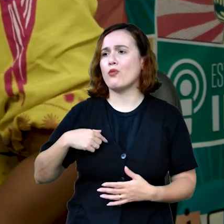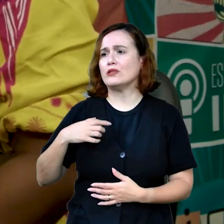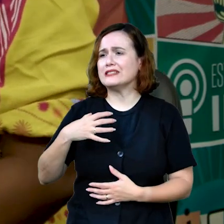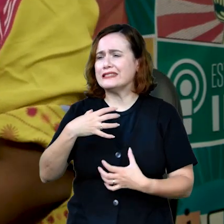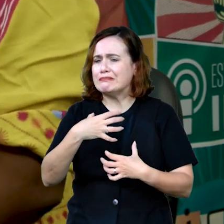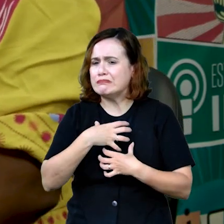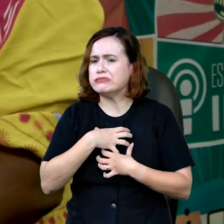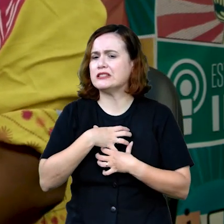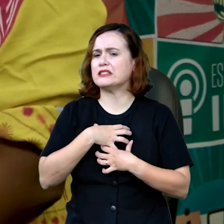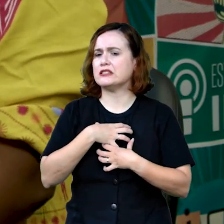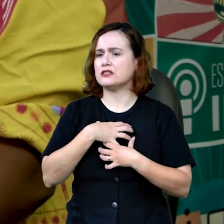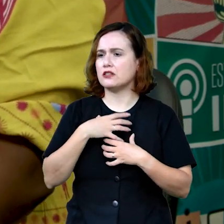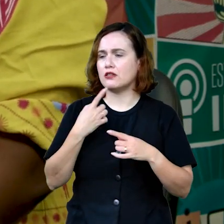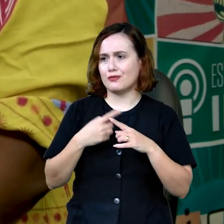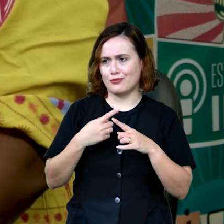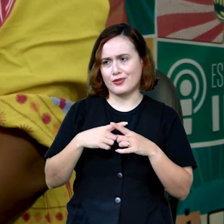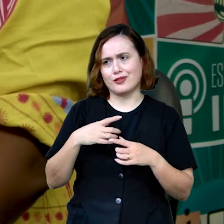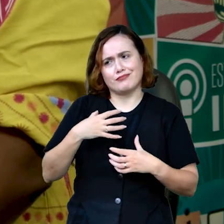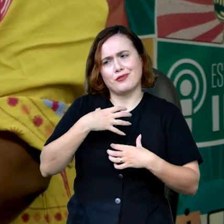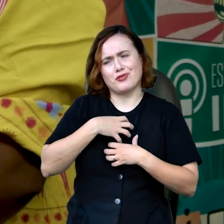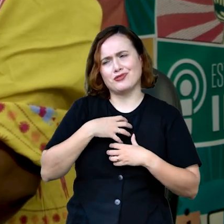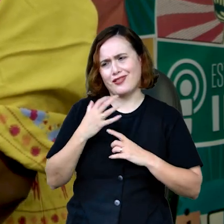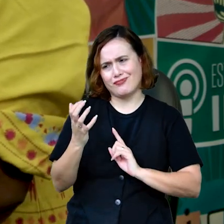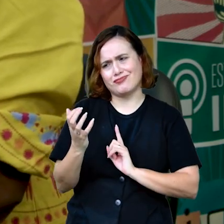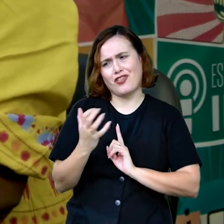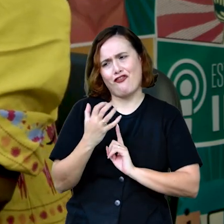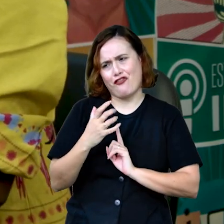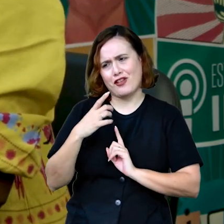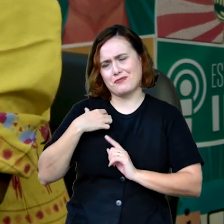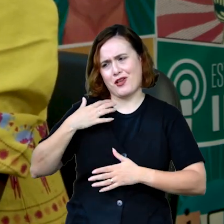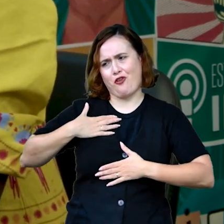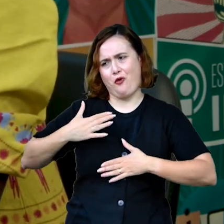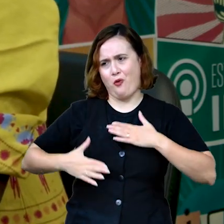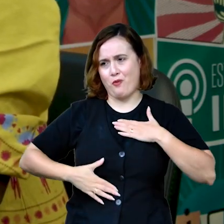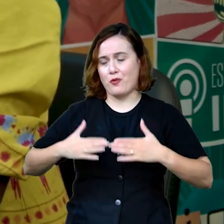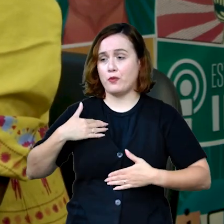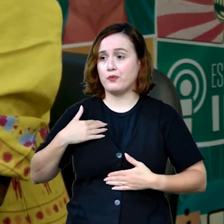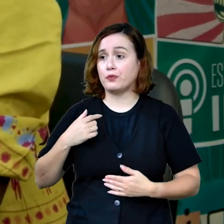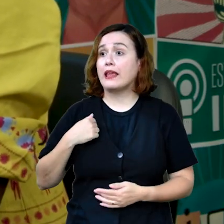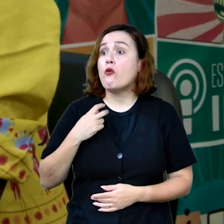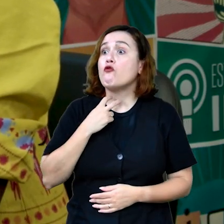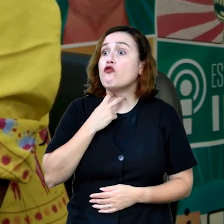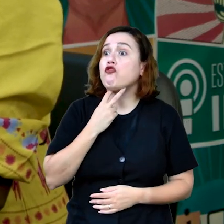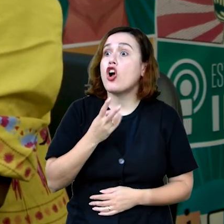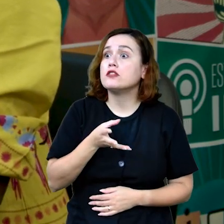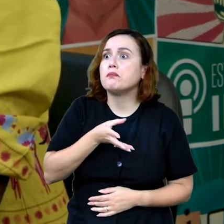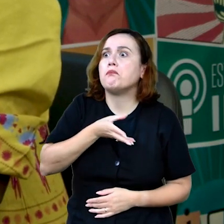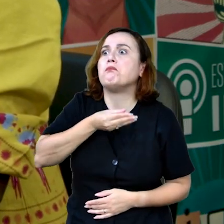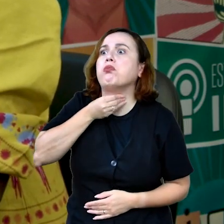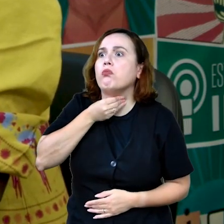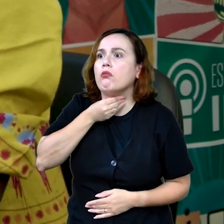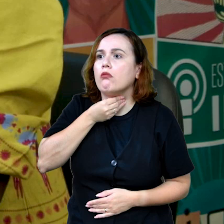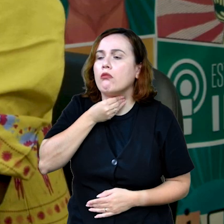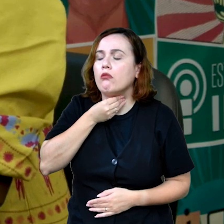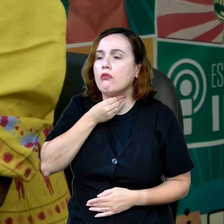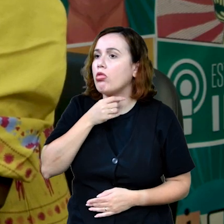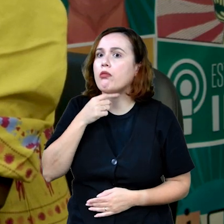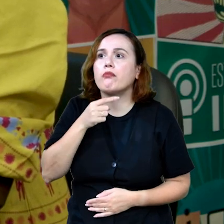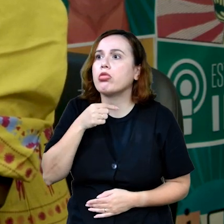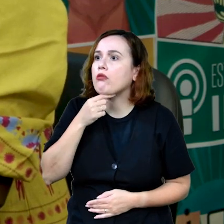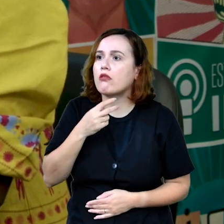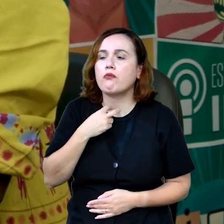emocional. O emocional afetou o físico, normalmente é assim. Eu fiquei 3 meses sem falar direito, assim, perdi a